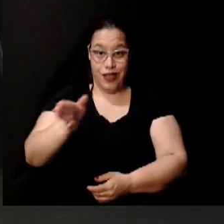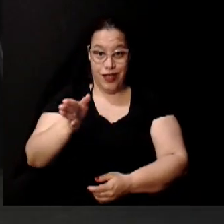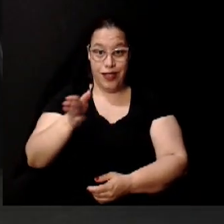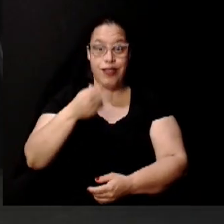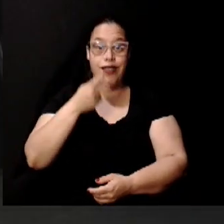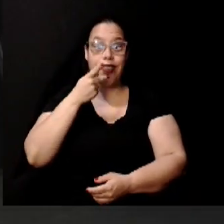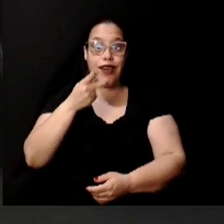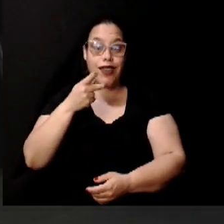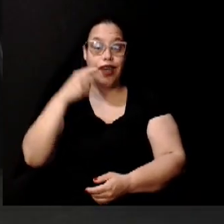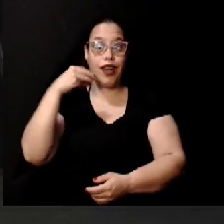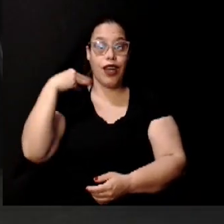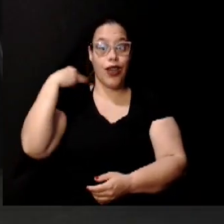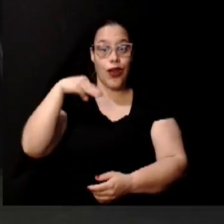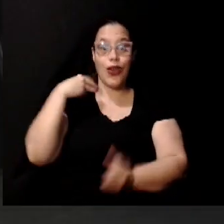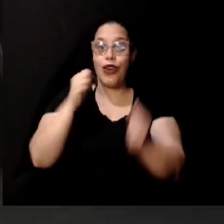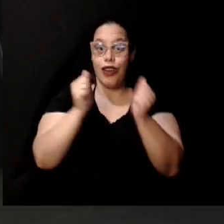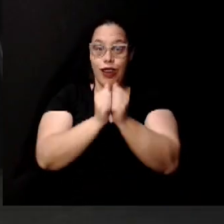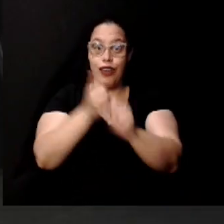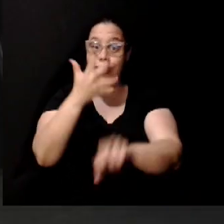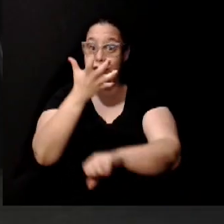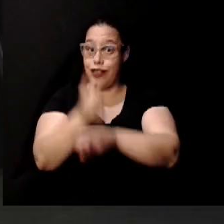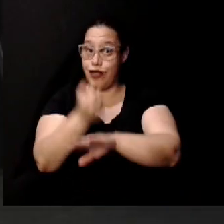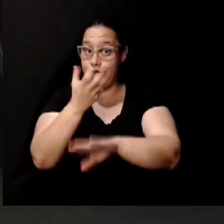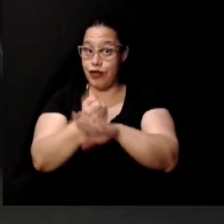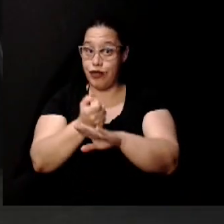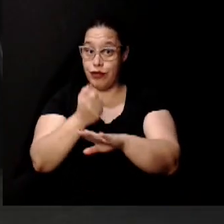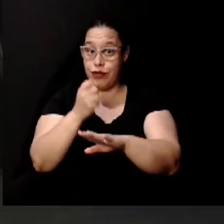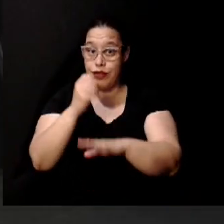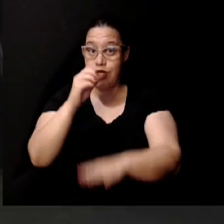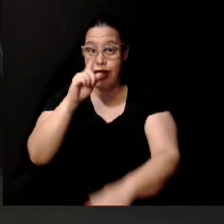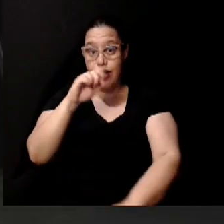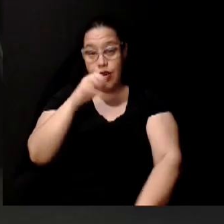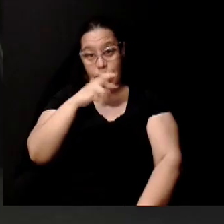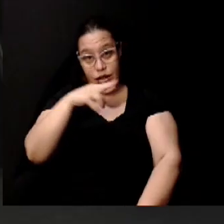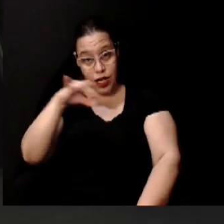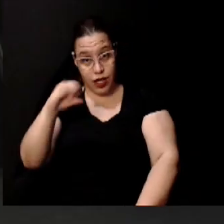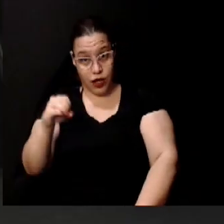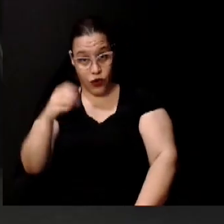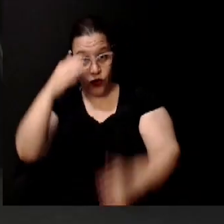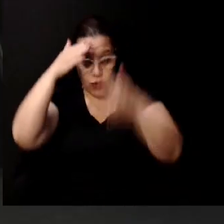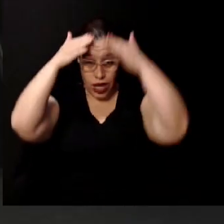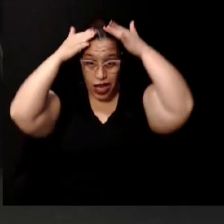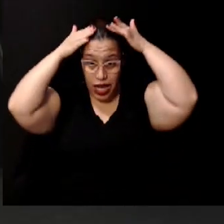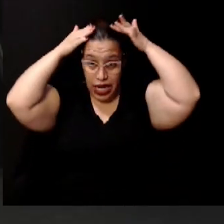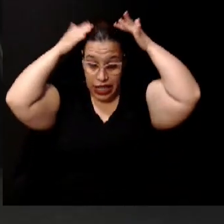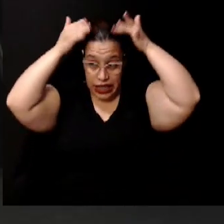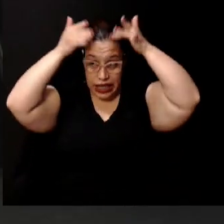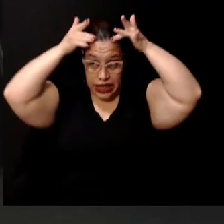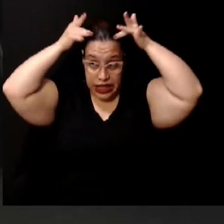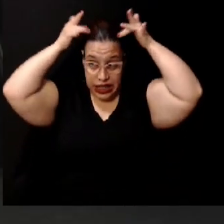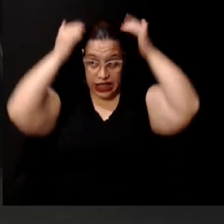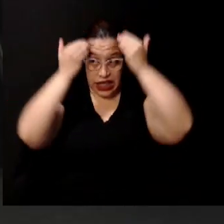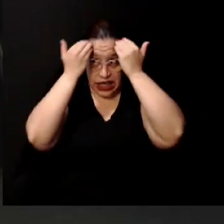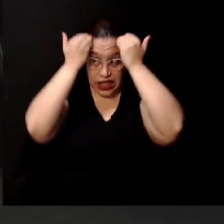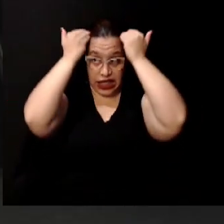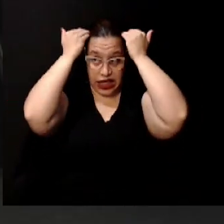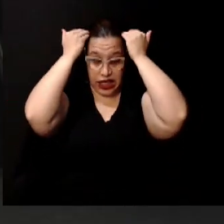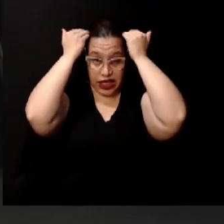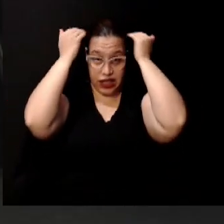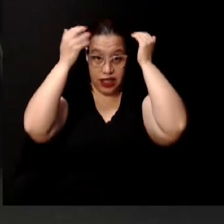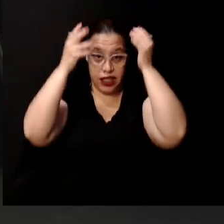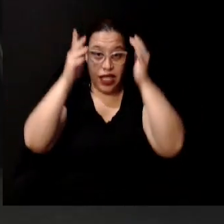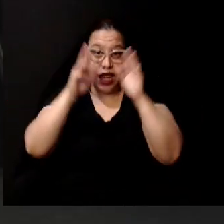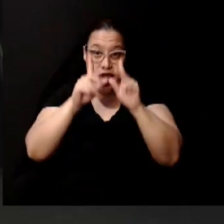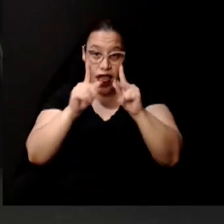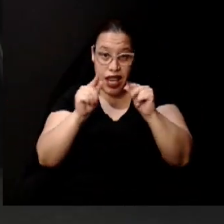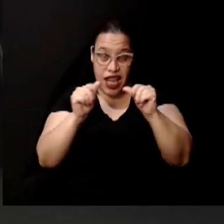comigo hoje neste podcast, meu cabelo é castanho, estou ficando calvo já com algumas entradas, cabelo é liso, bem